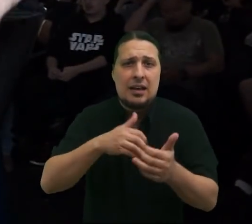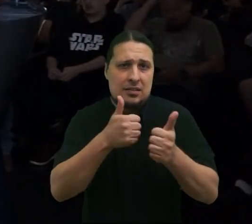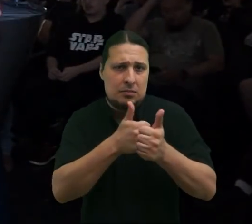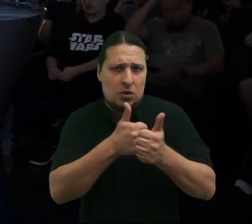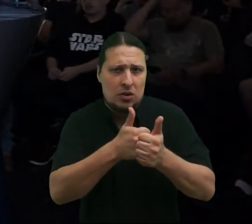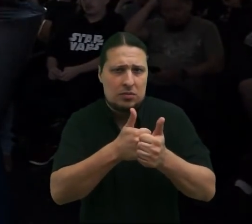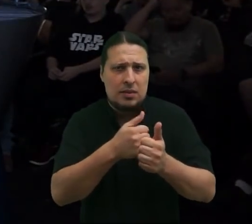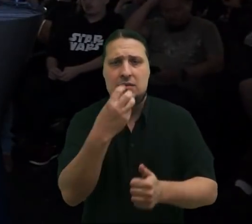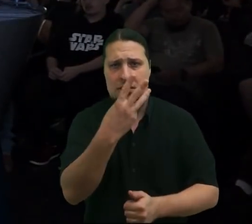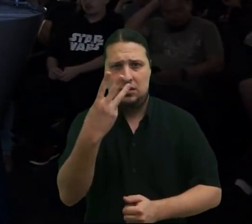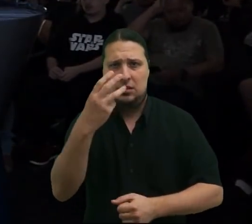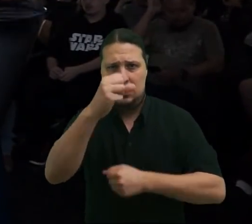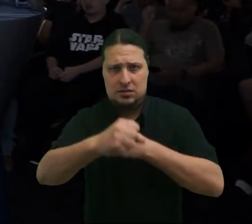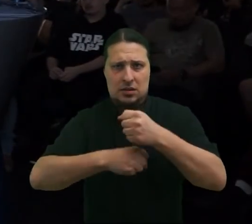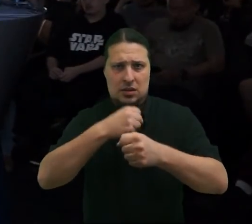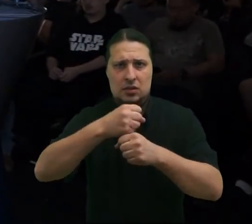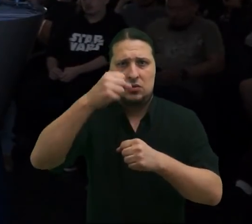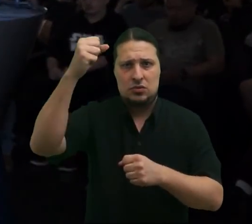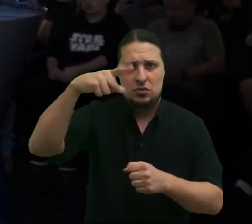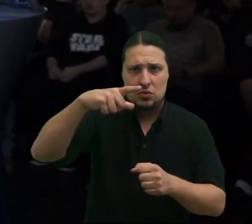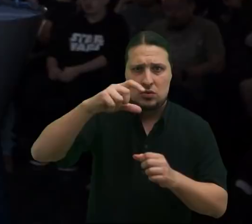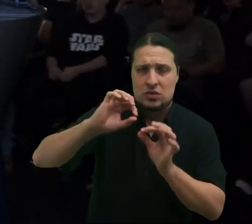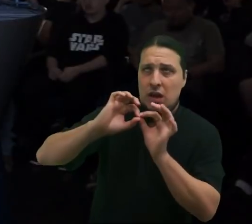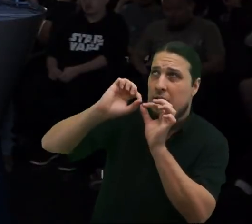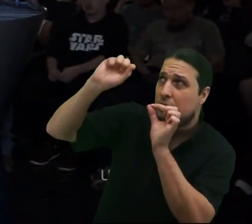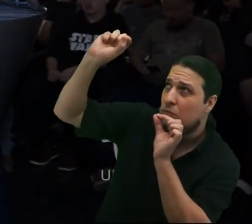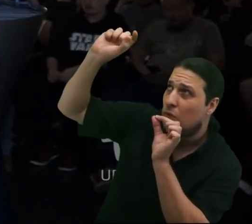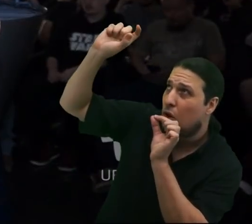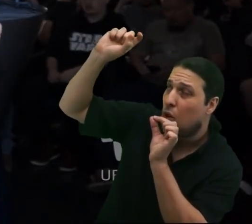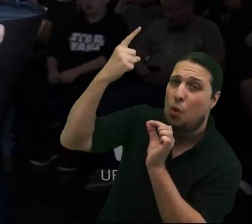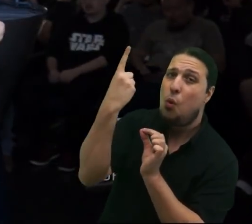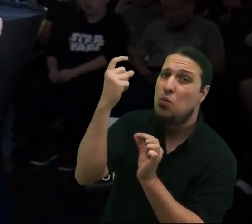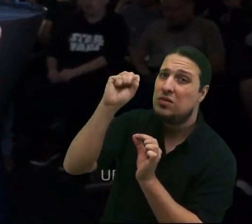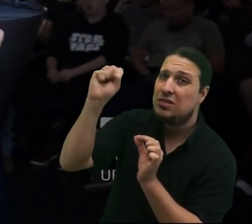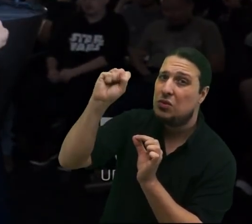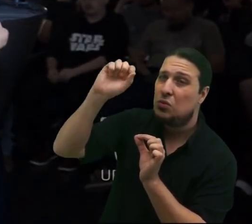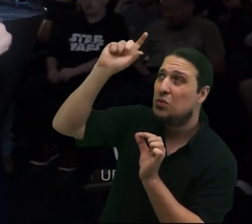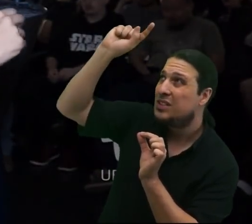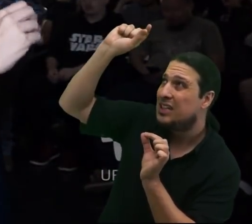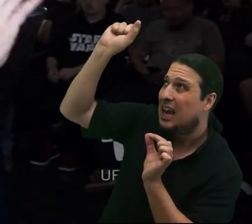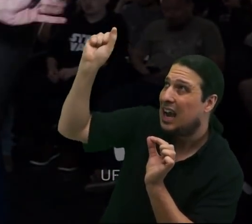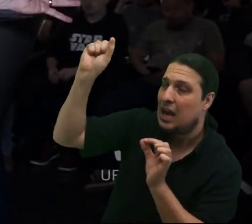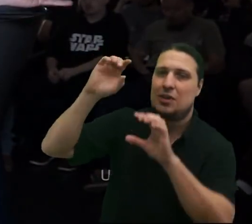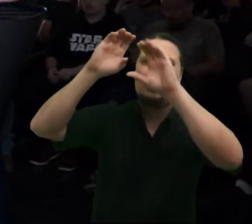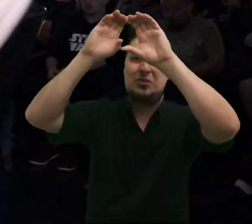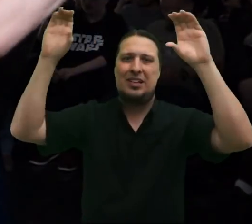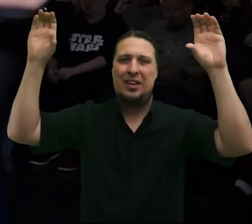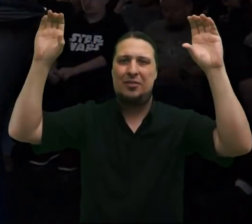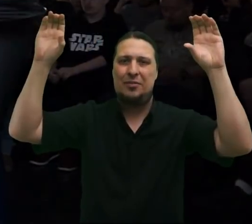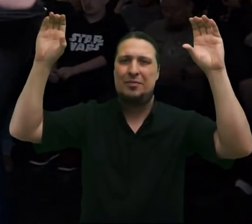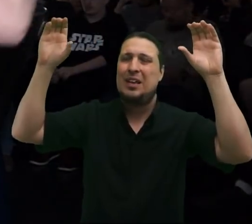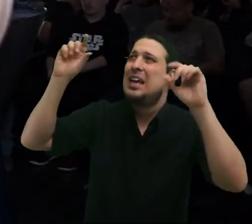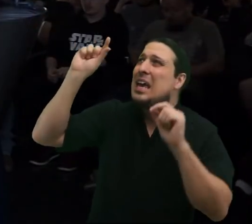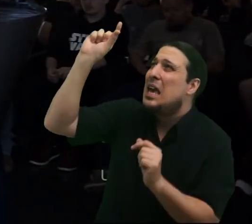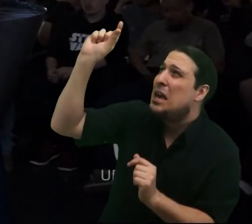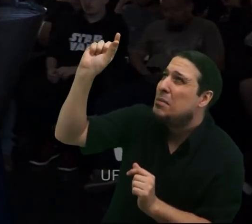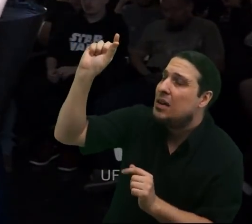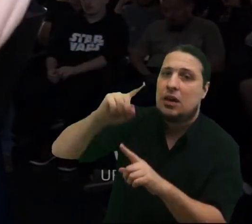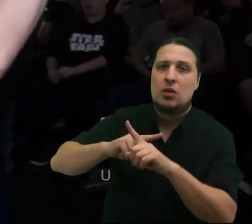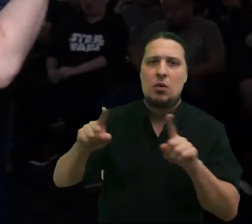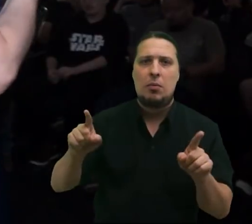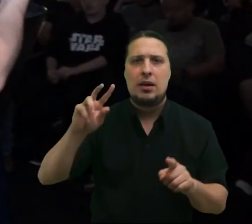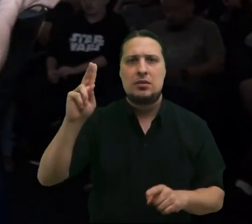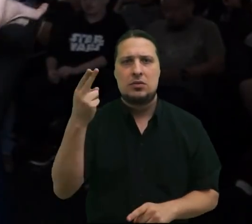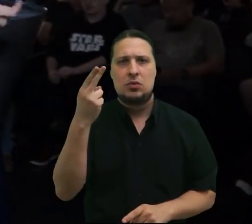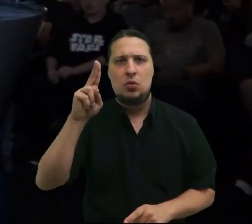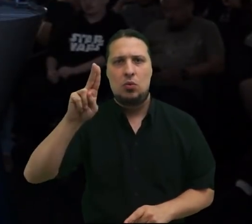estrelas entre o Sol e o centro da Via Láctea do que a massa do buraco negro. Então, o que dita o movimento do